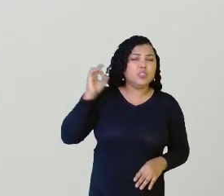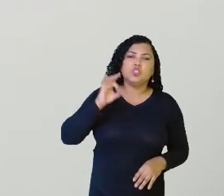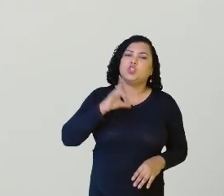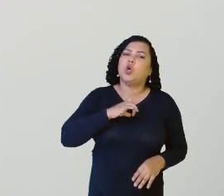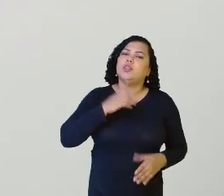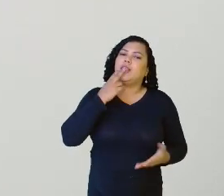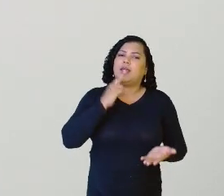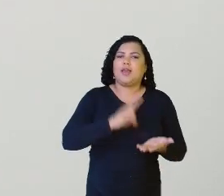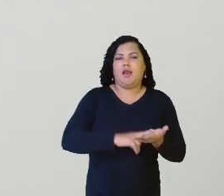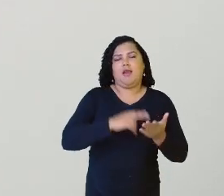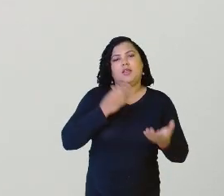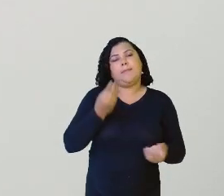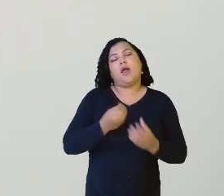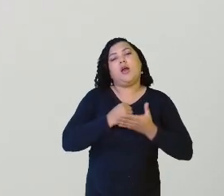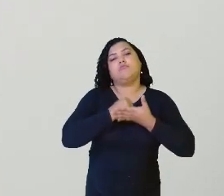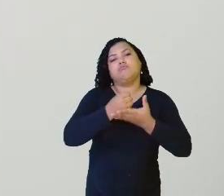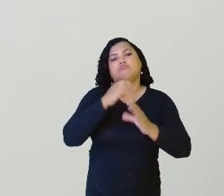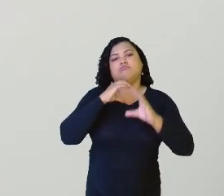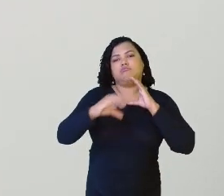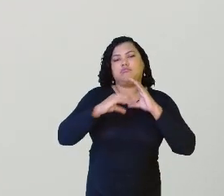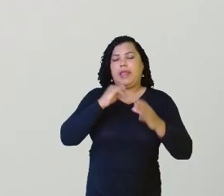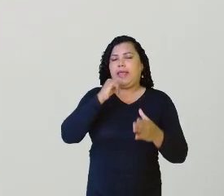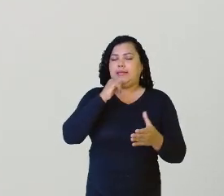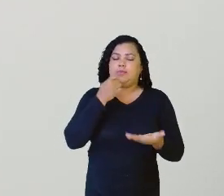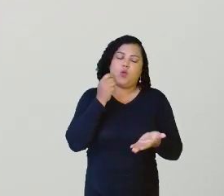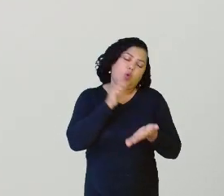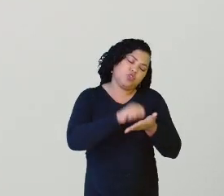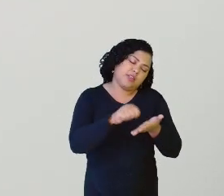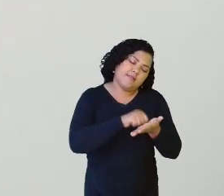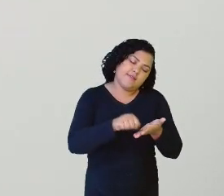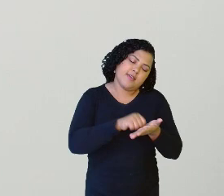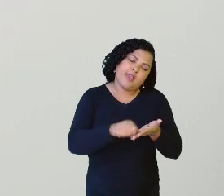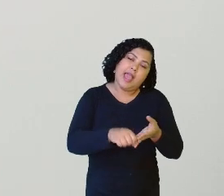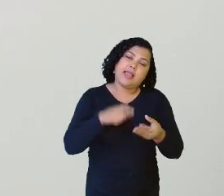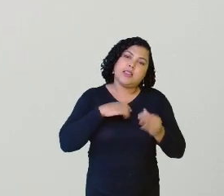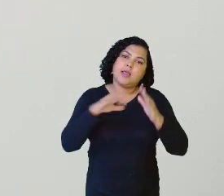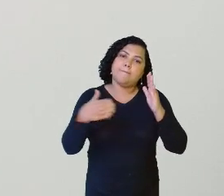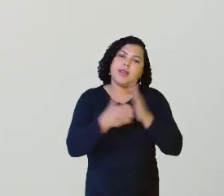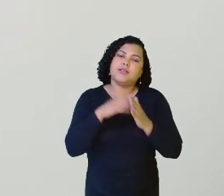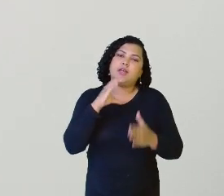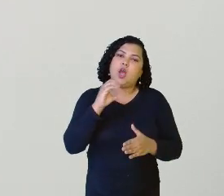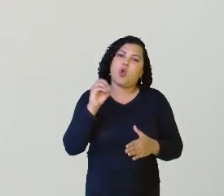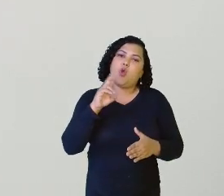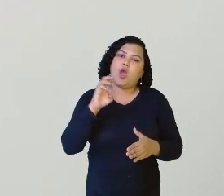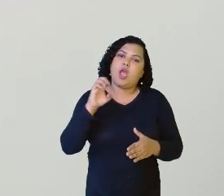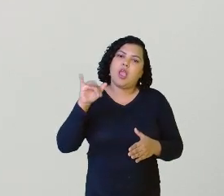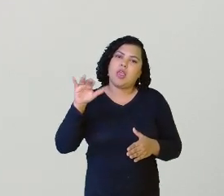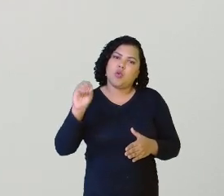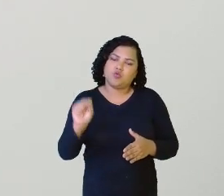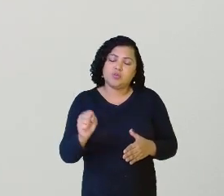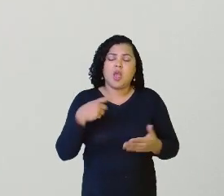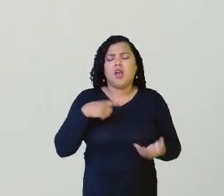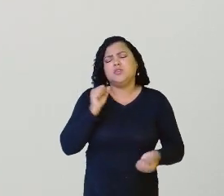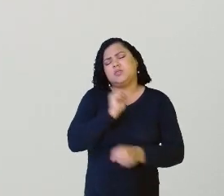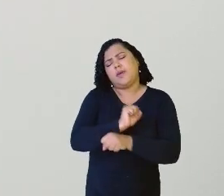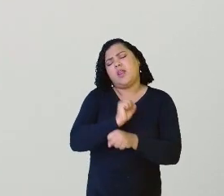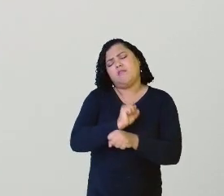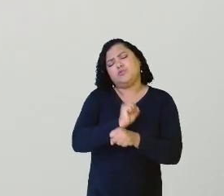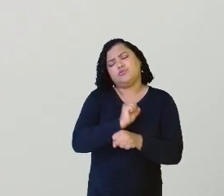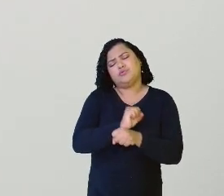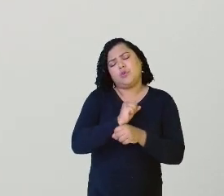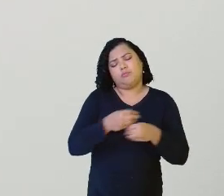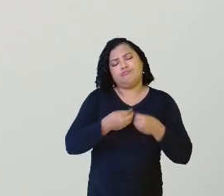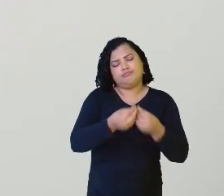carta para se comunicar, eu escrevia uma carta, colocava no correio e esperava um tempo para que a outra